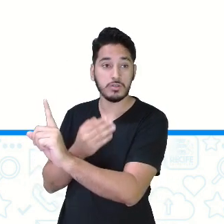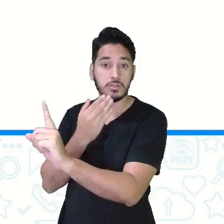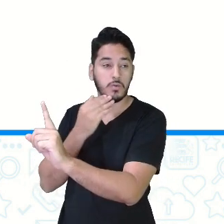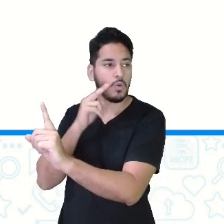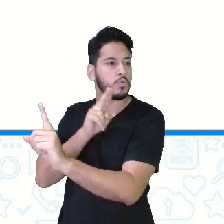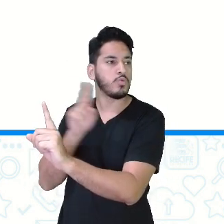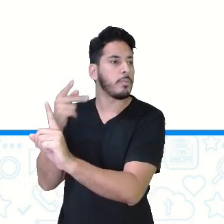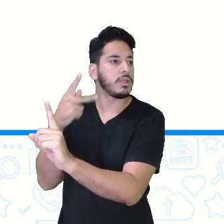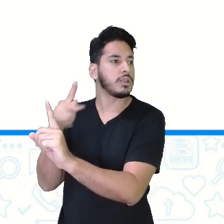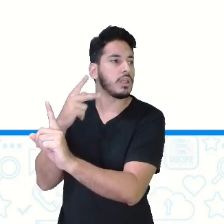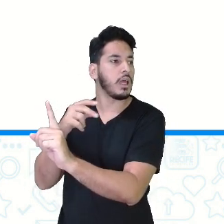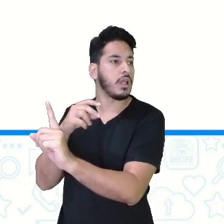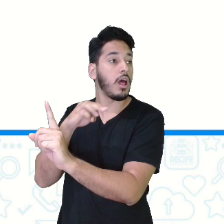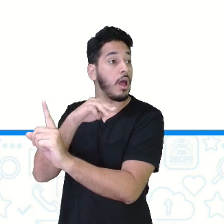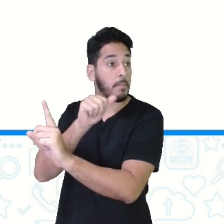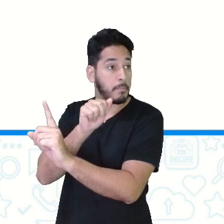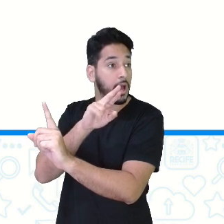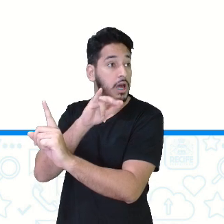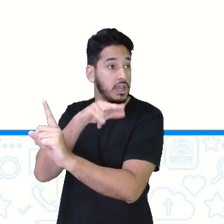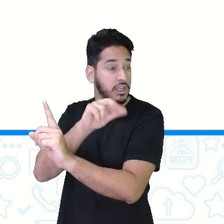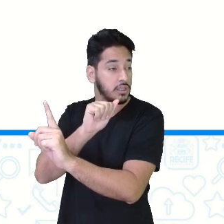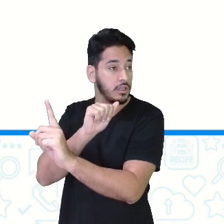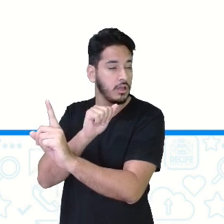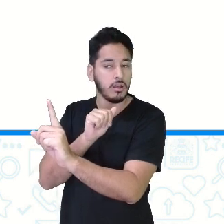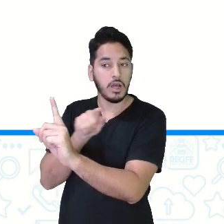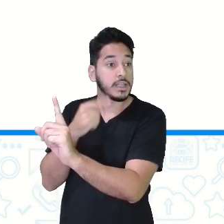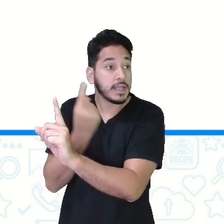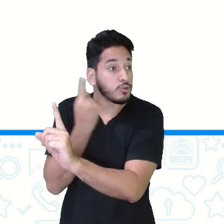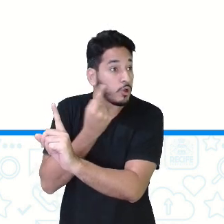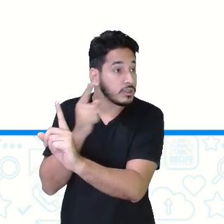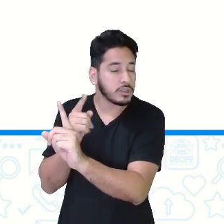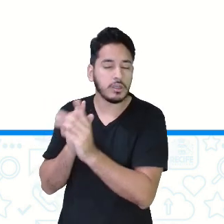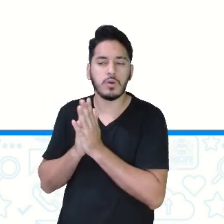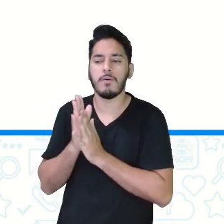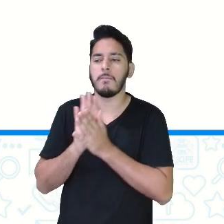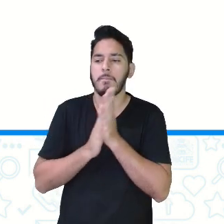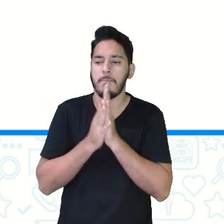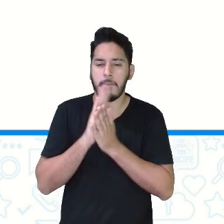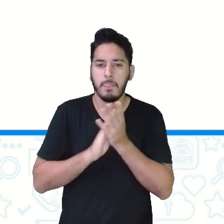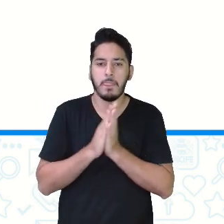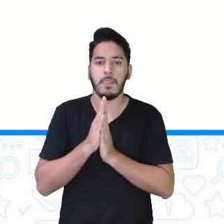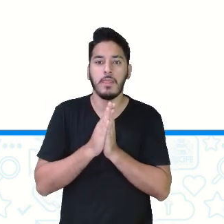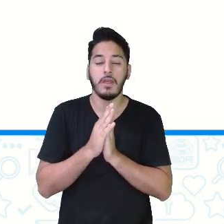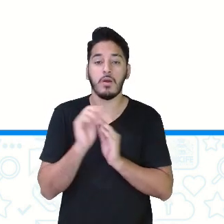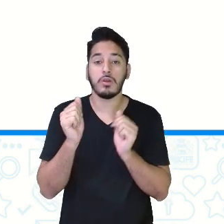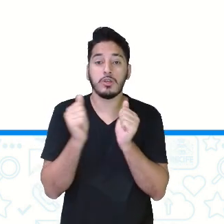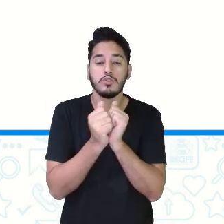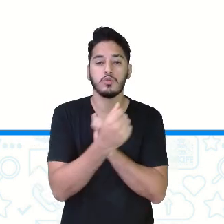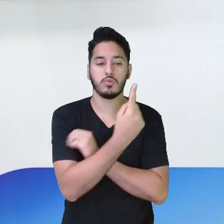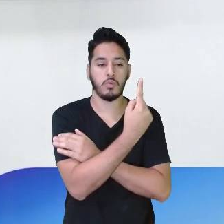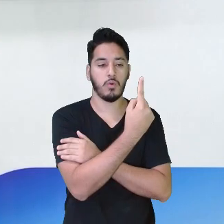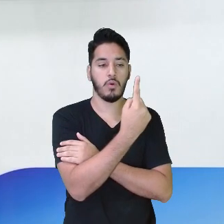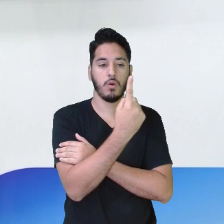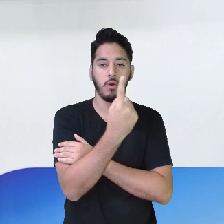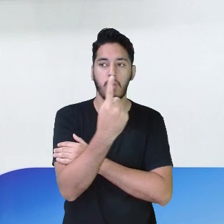Marina. Marina chegou só e, ao entrar, passou junto a